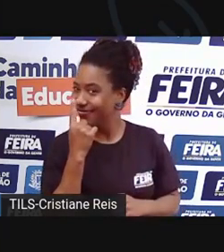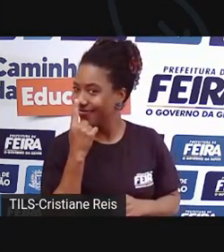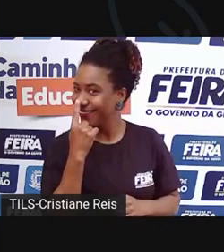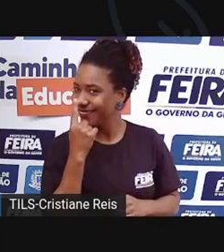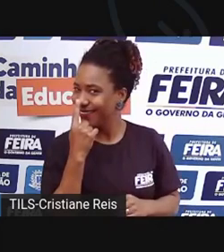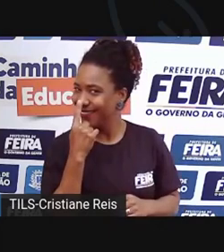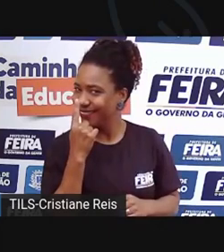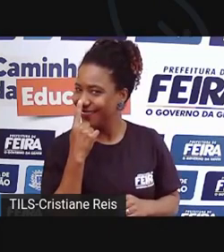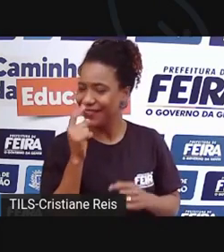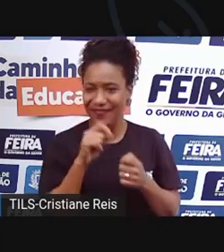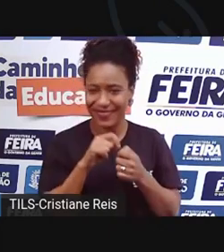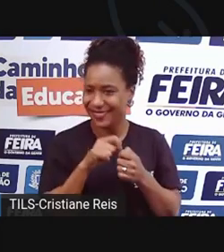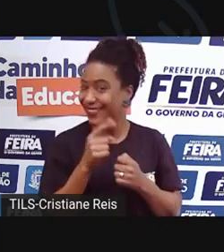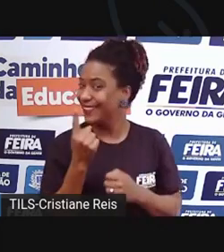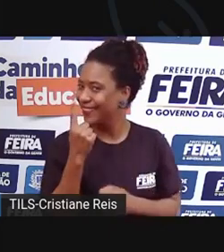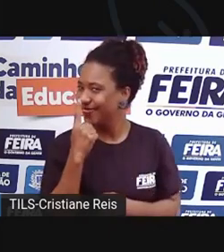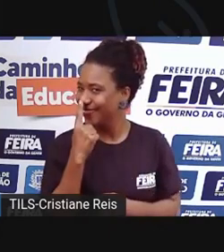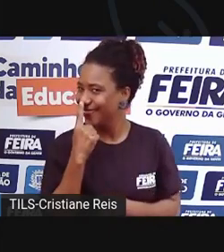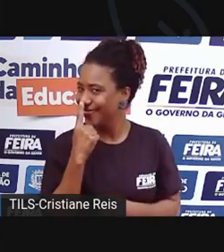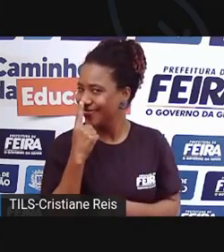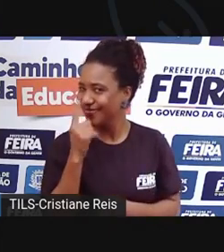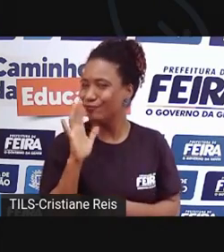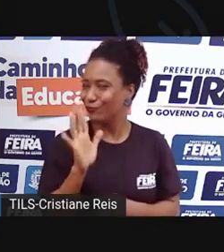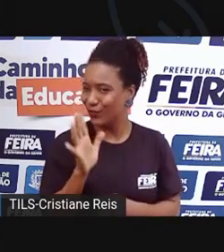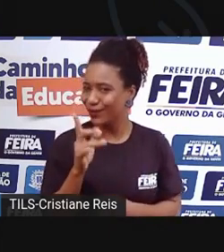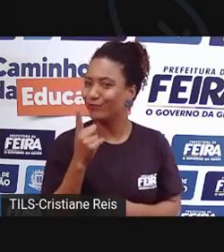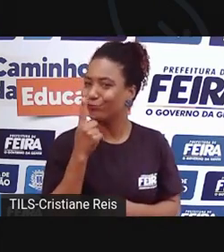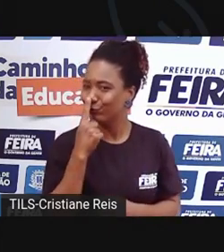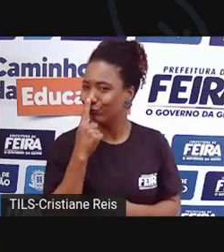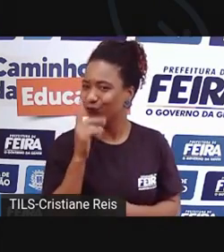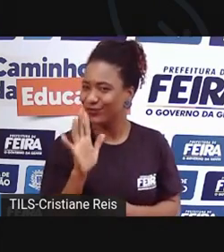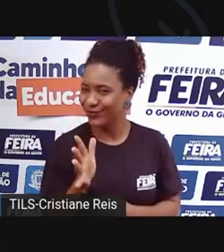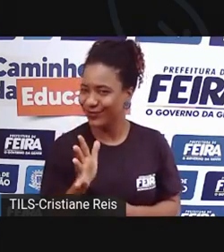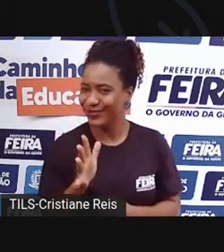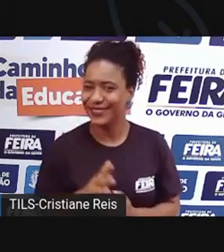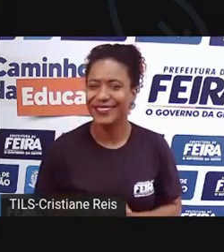nariz. Vamos fazer o nosso nariz? Já fiz o meu nariz aqui.